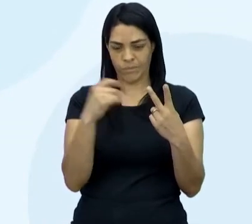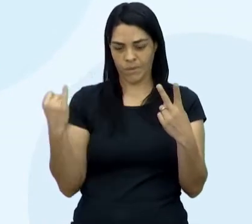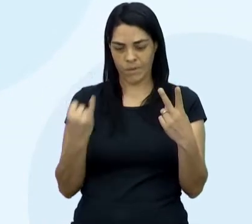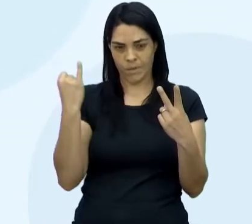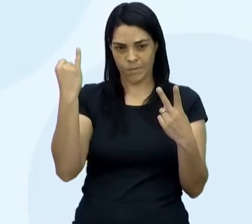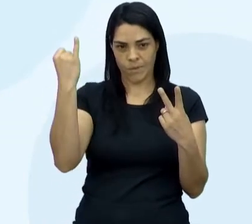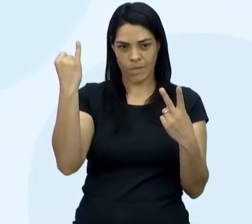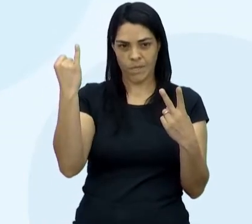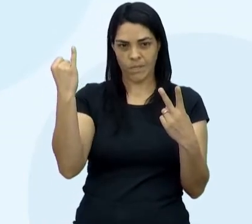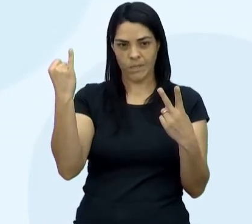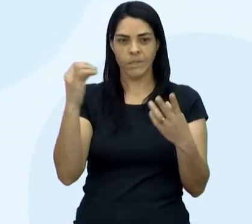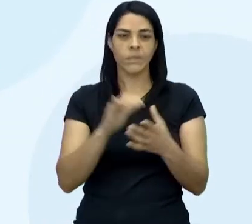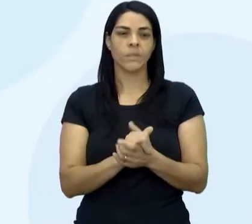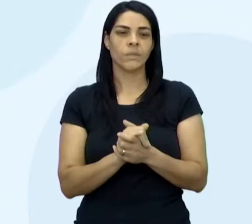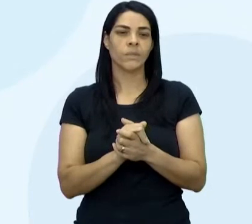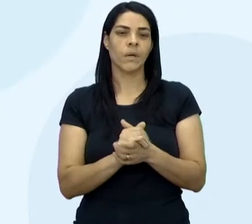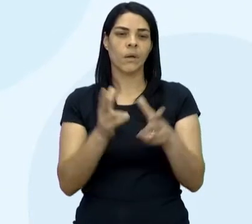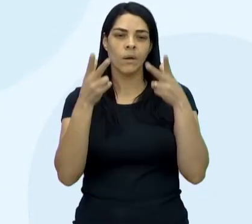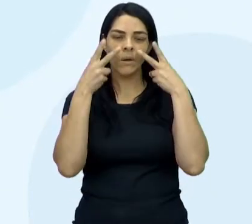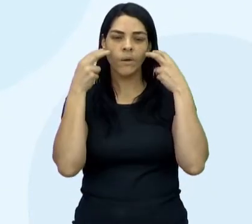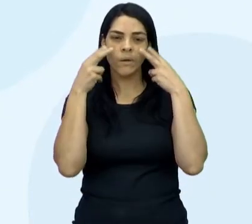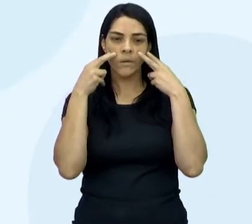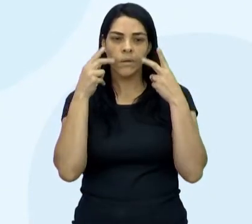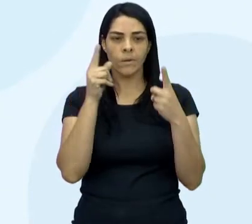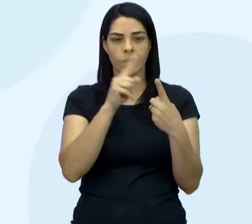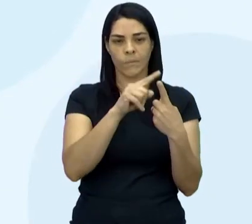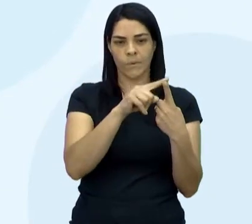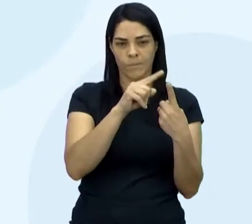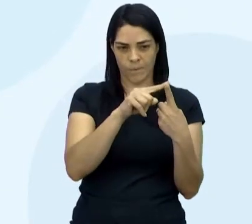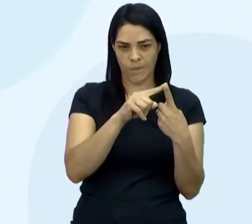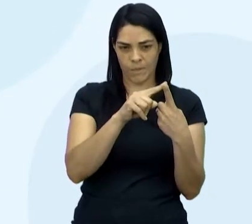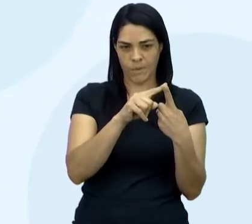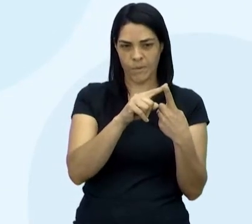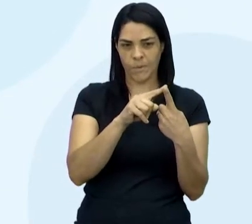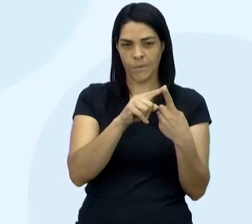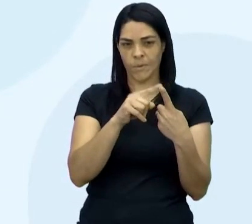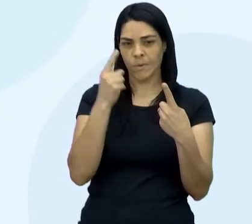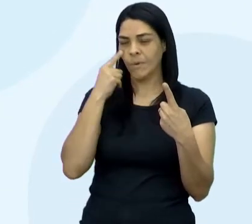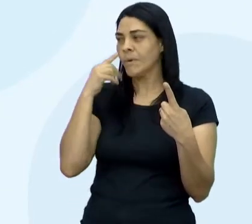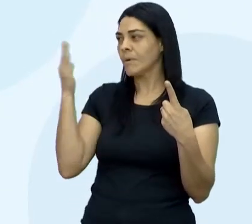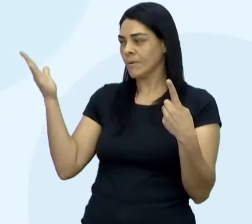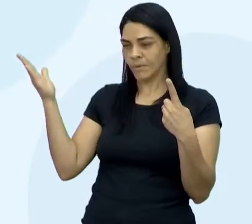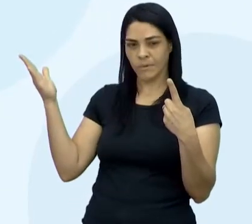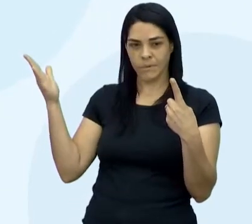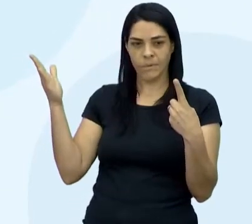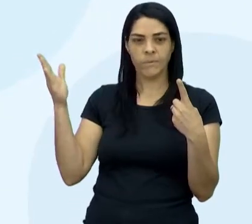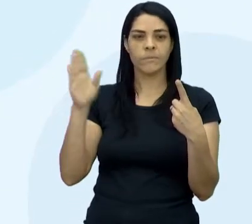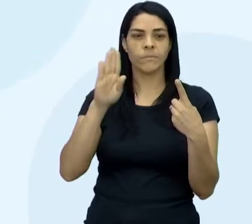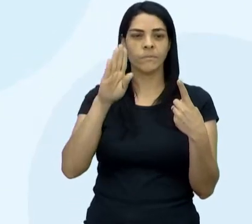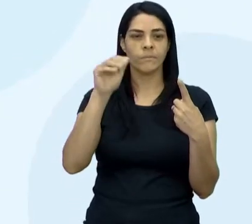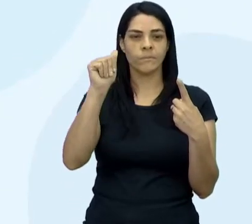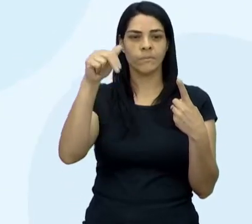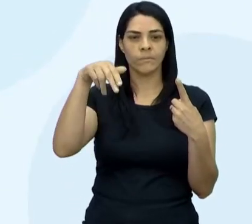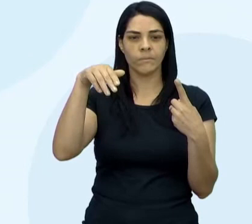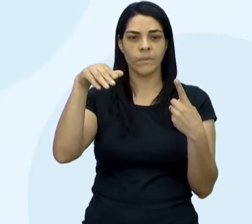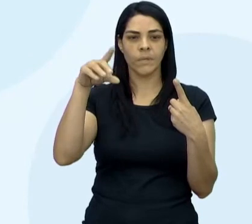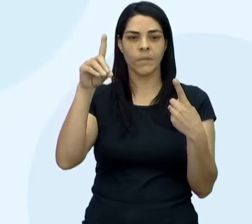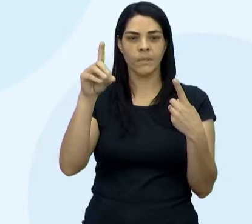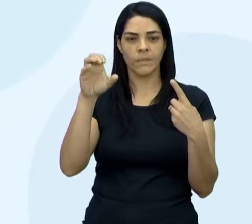indígenas né que seria aí então os bandeirantes que já apareceu até na imagem do Cromo aqui